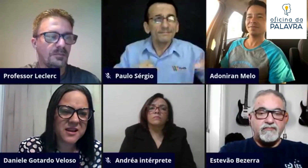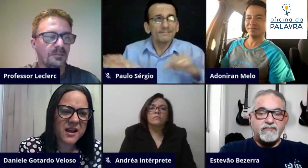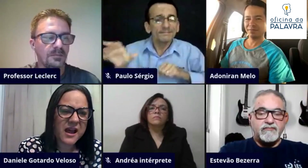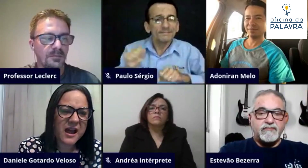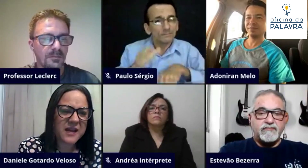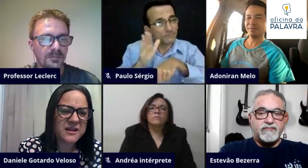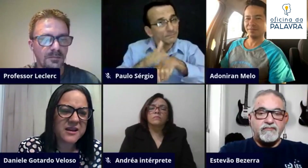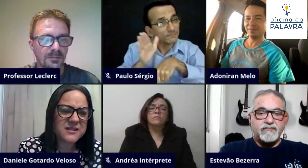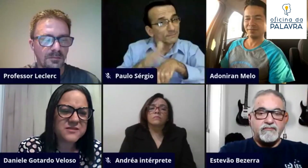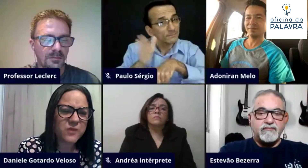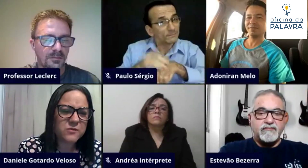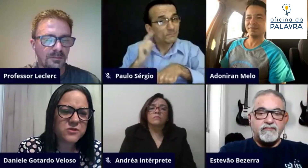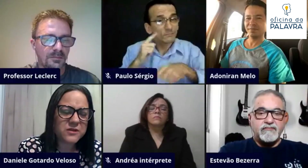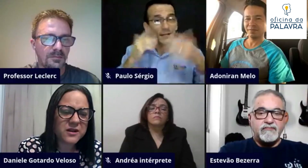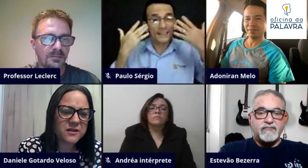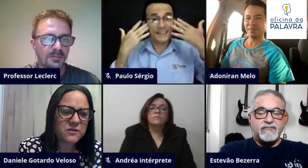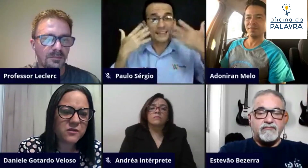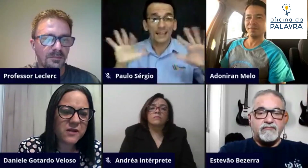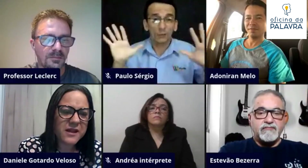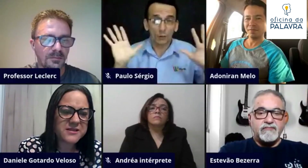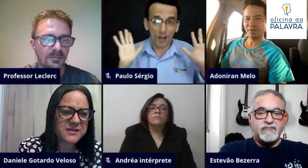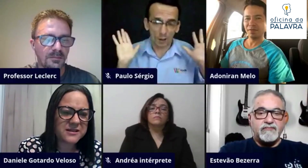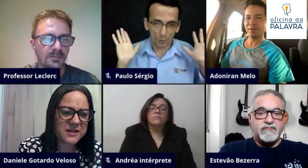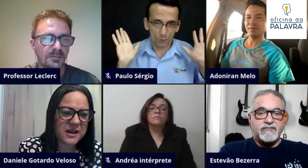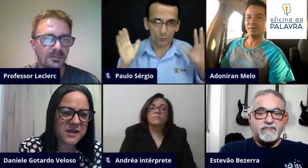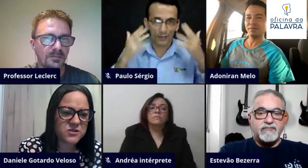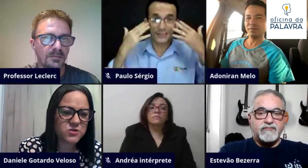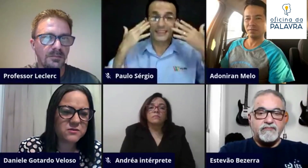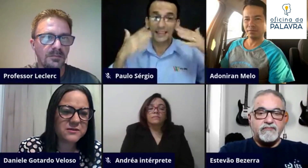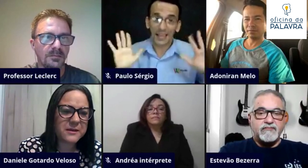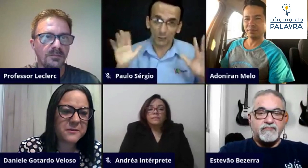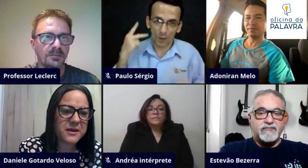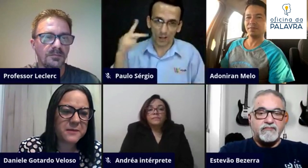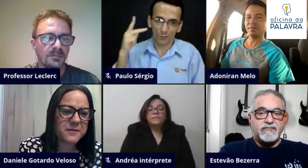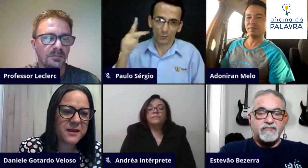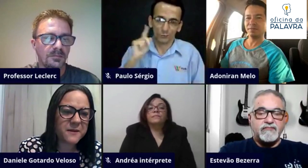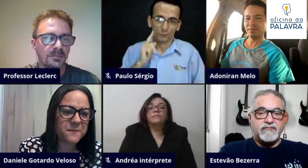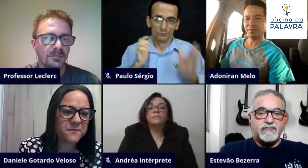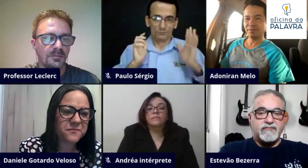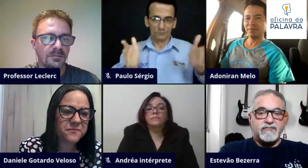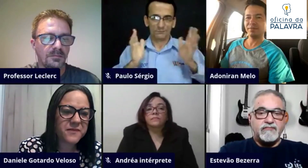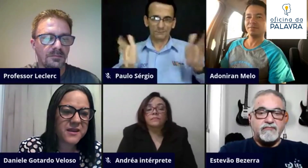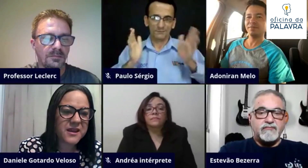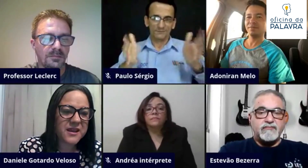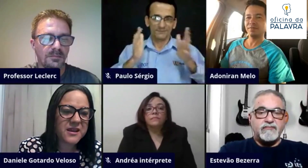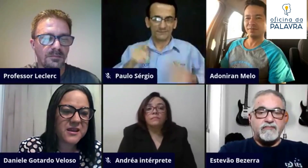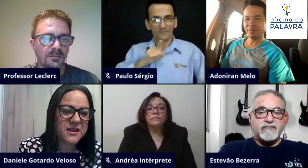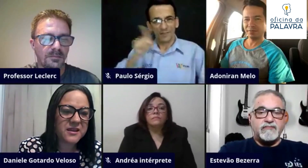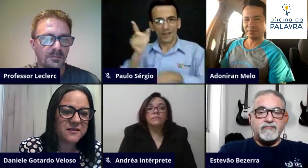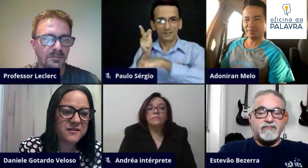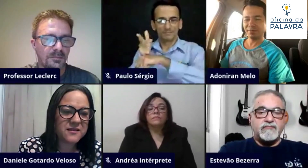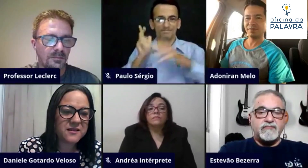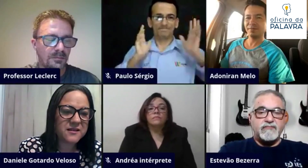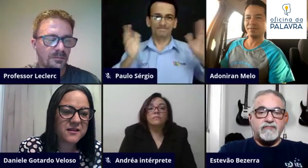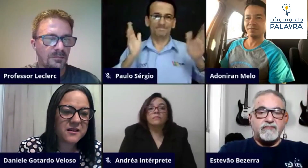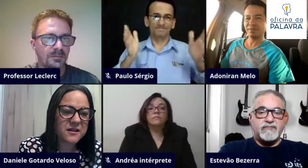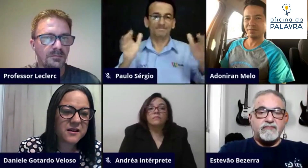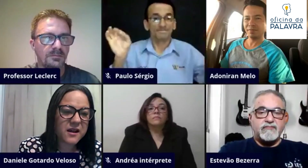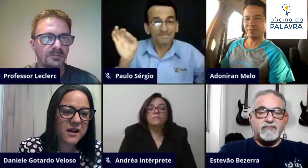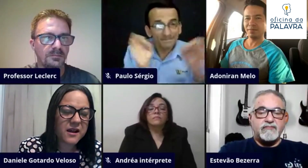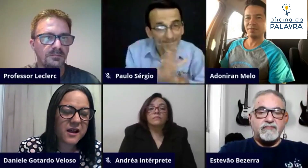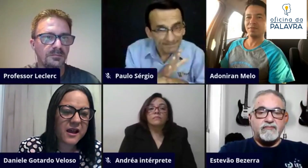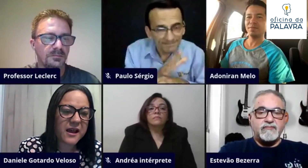3. Aí eles vão estudando esse trecho da Bíblia e